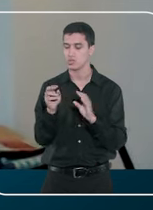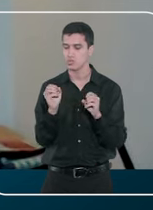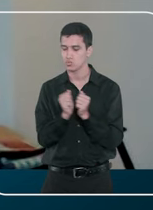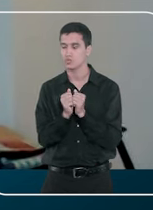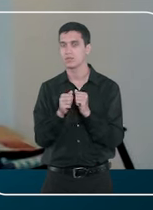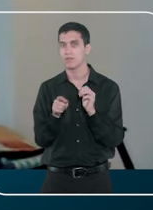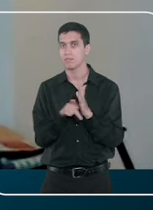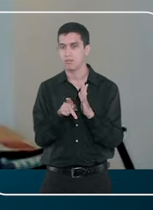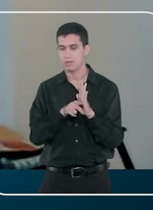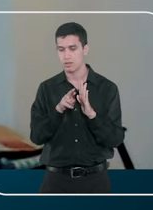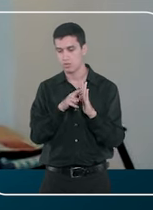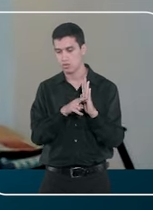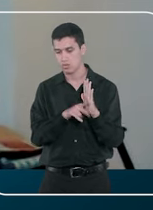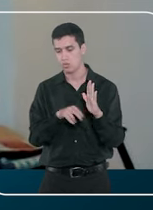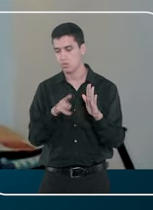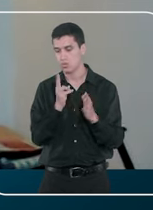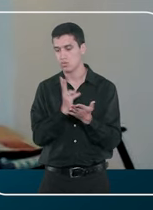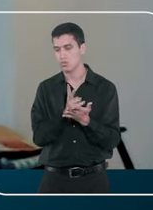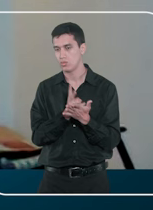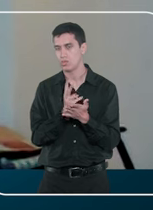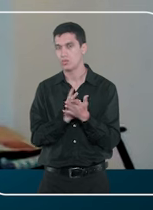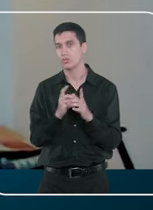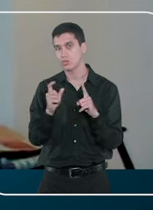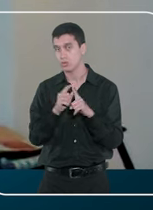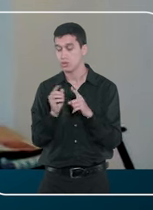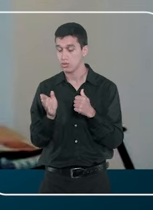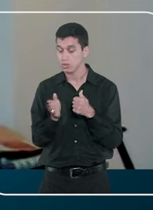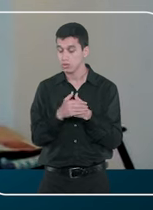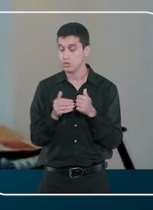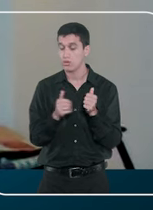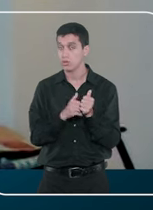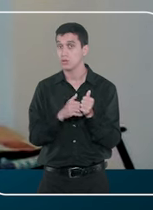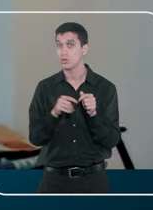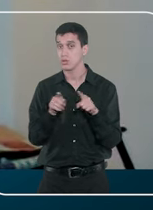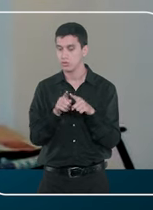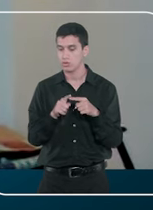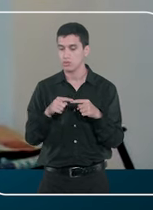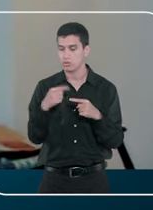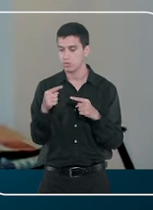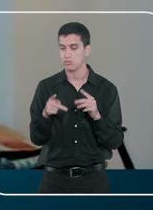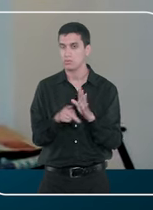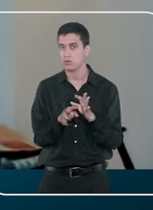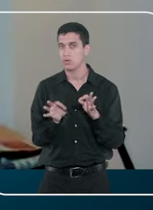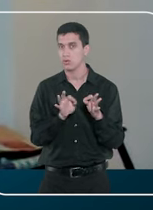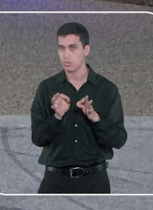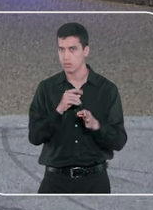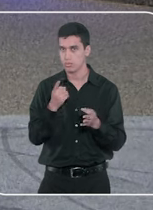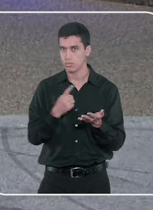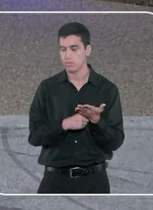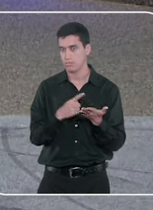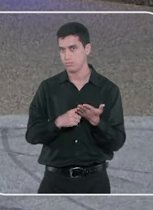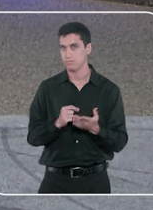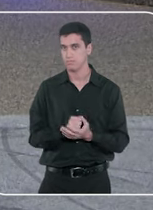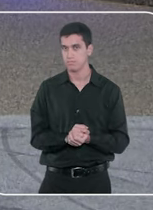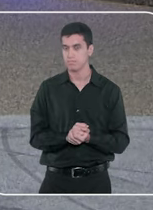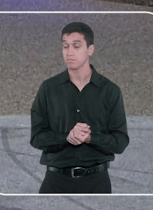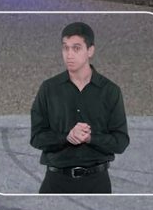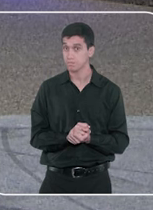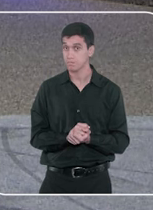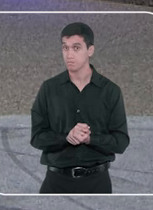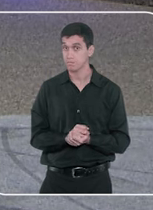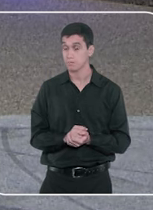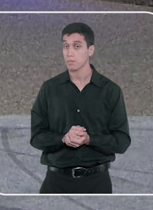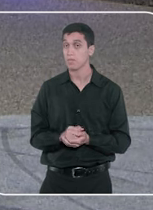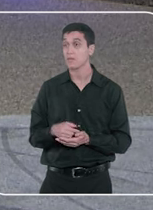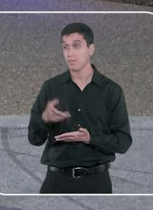ou procedimento do termo de confidencialidade e, seguidamente, o caminho até a homologação desse acordo. Professor André